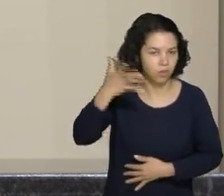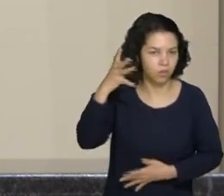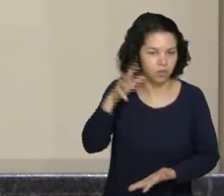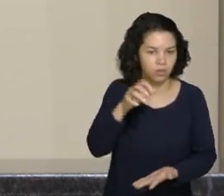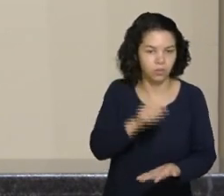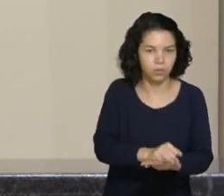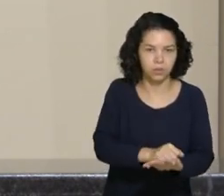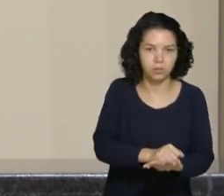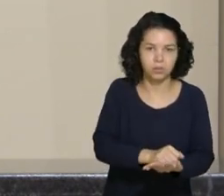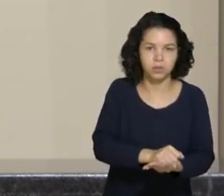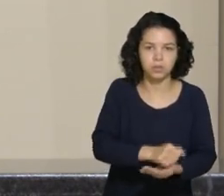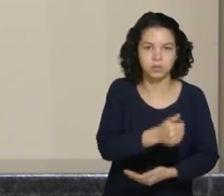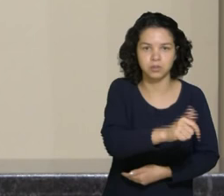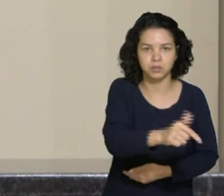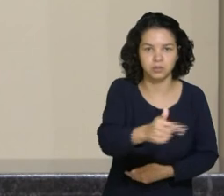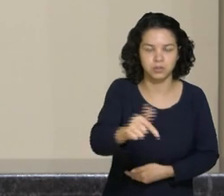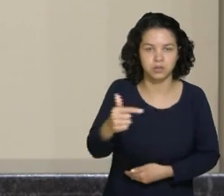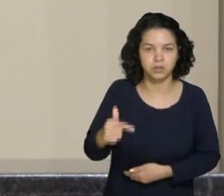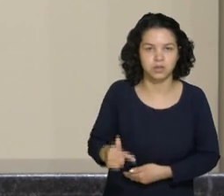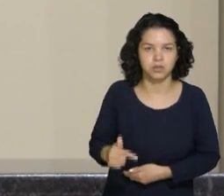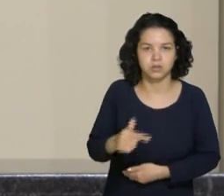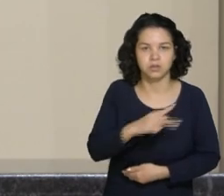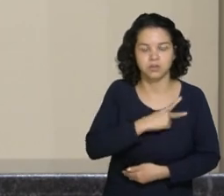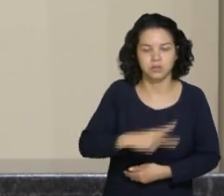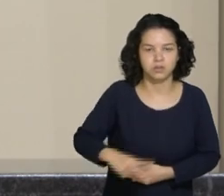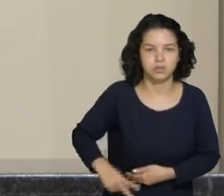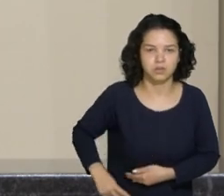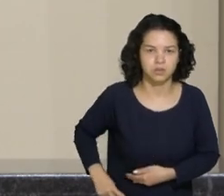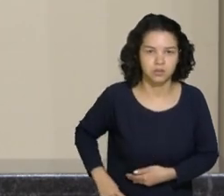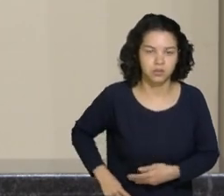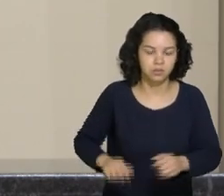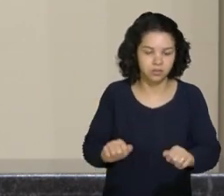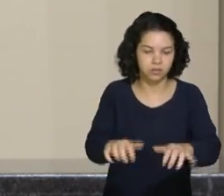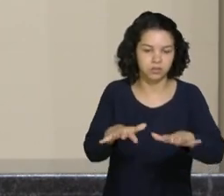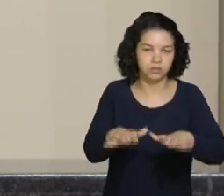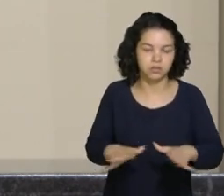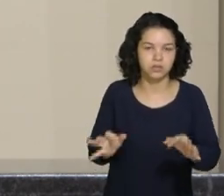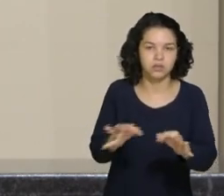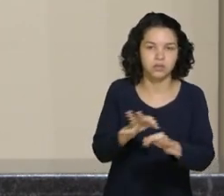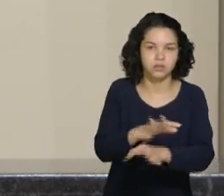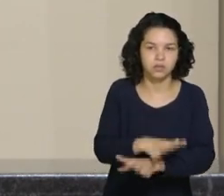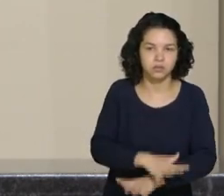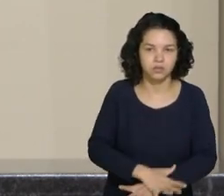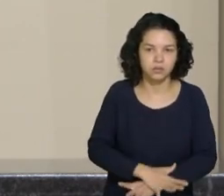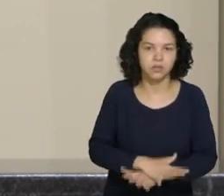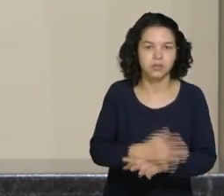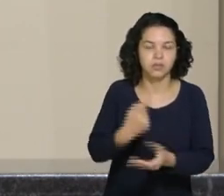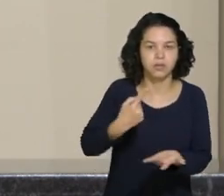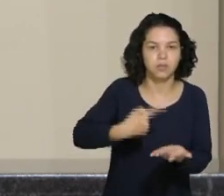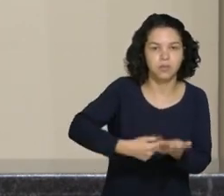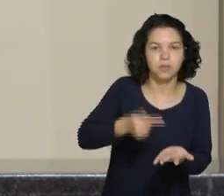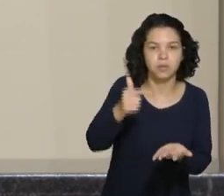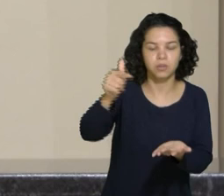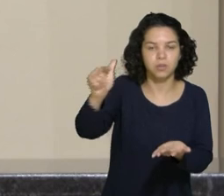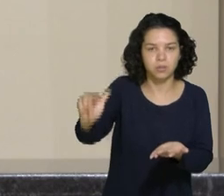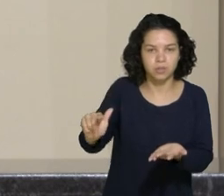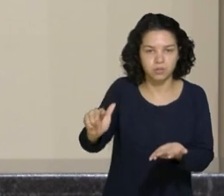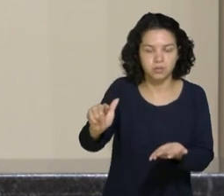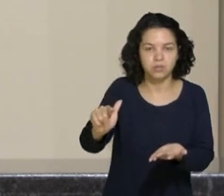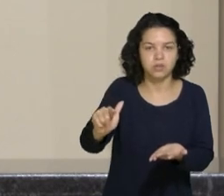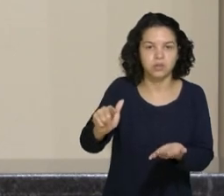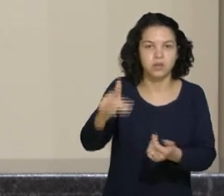oradores inscritos esta presidência antes de encerrar a sessão convoca outra